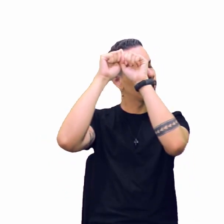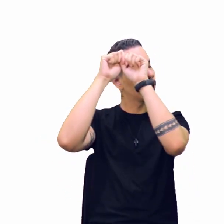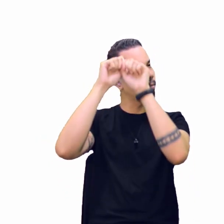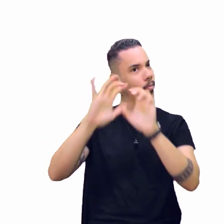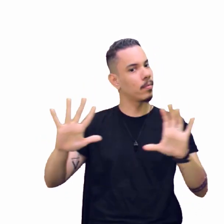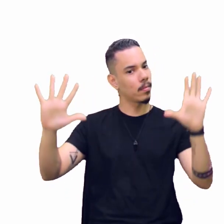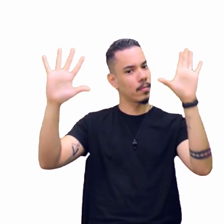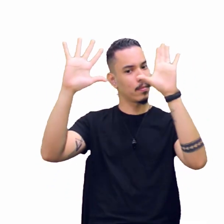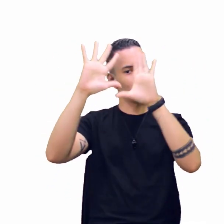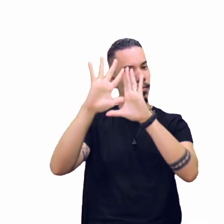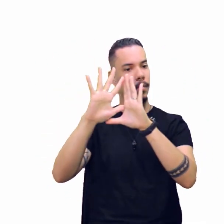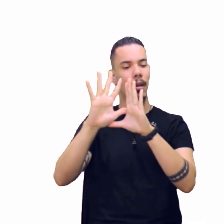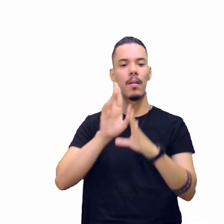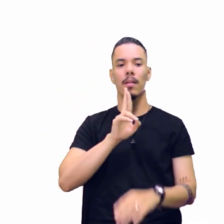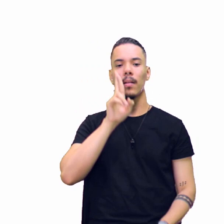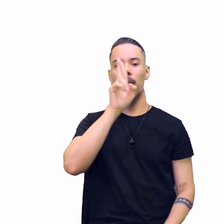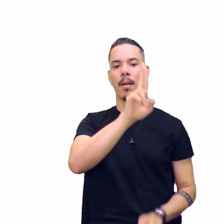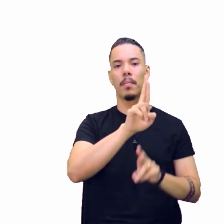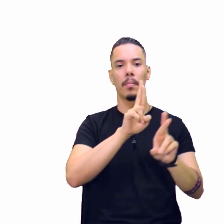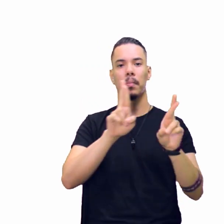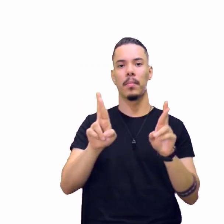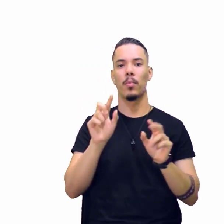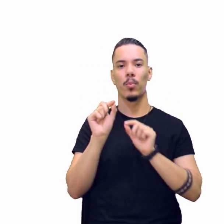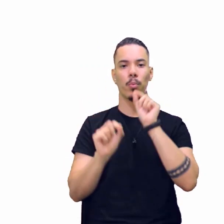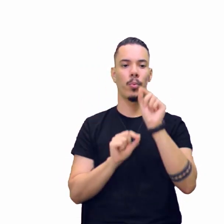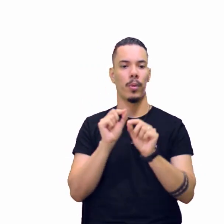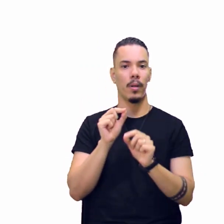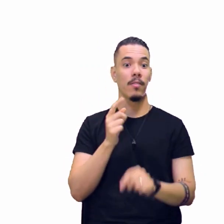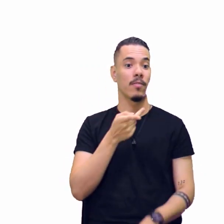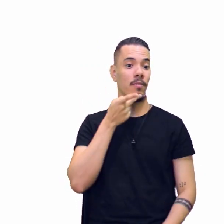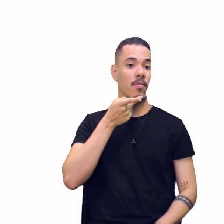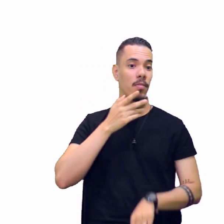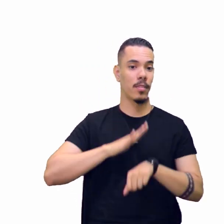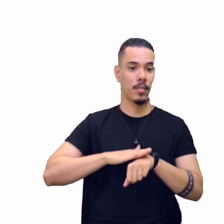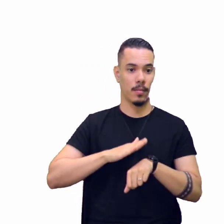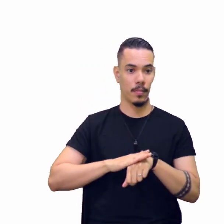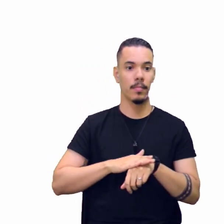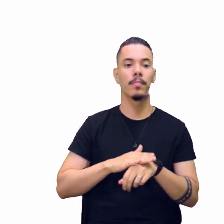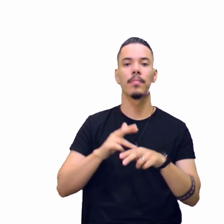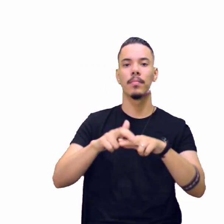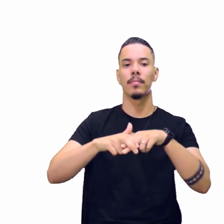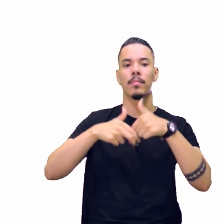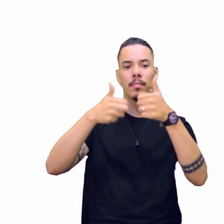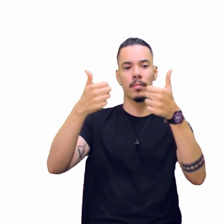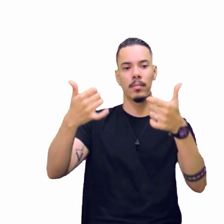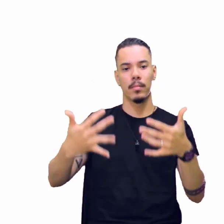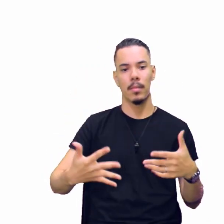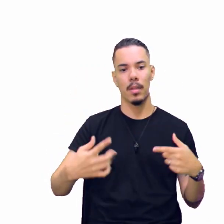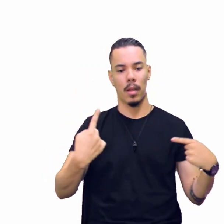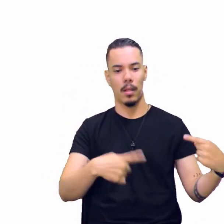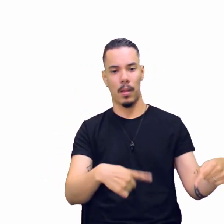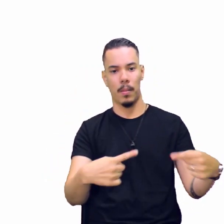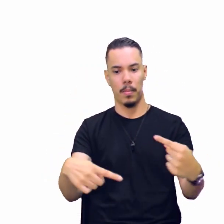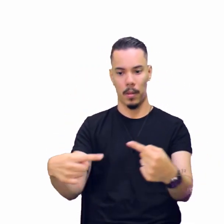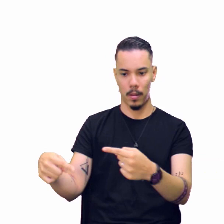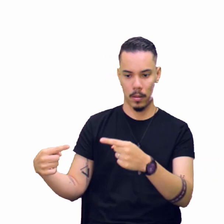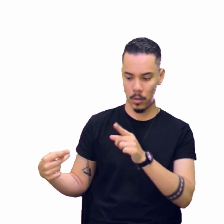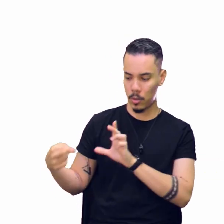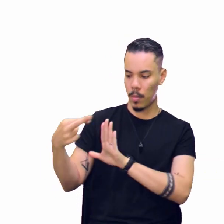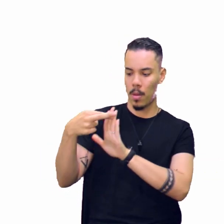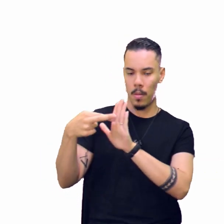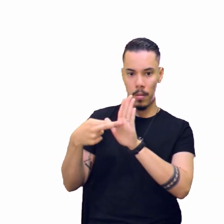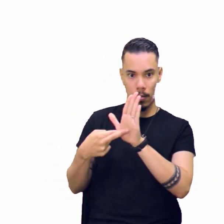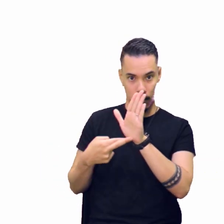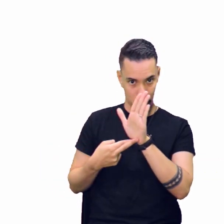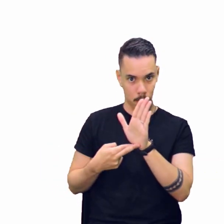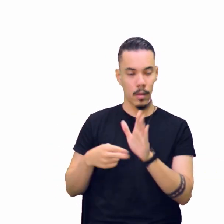vão representar as falas. Quando fala debate de opinião regrado, é